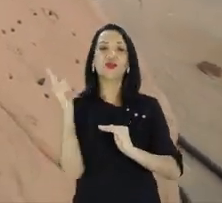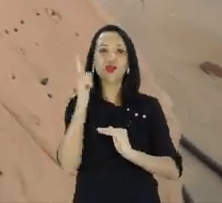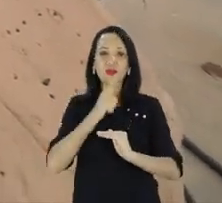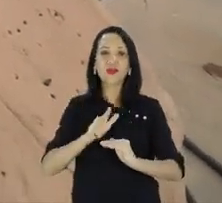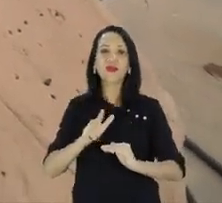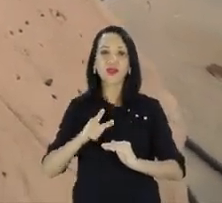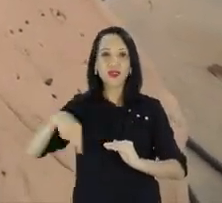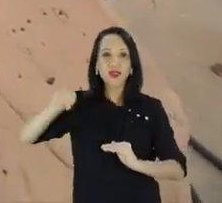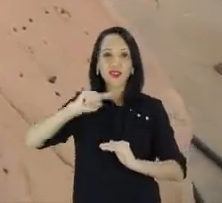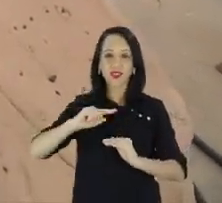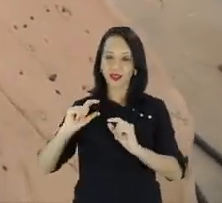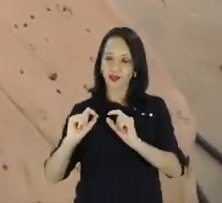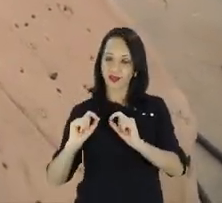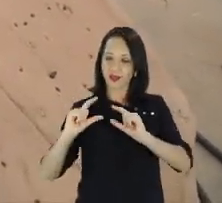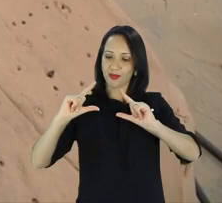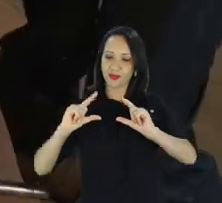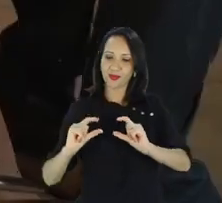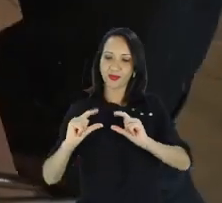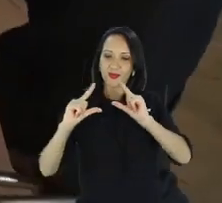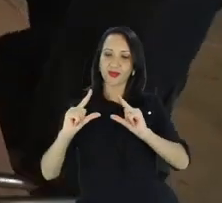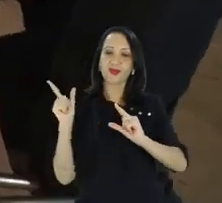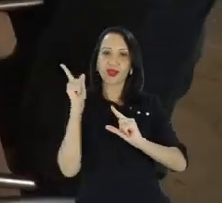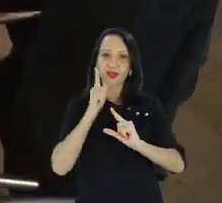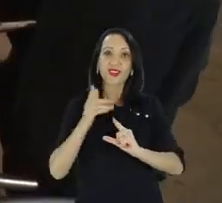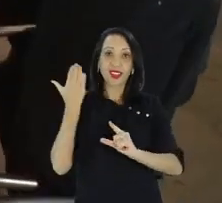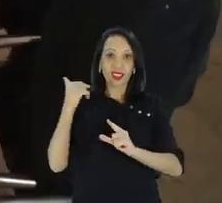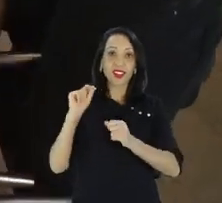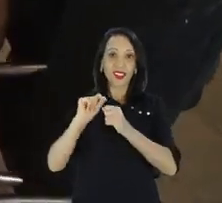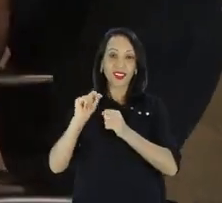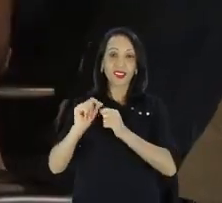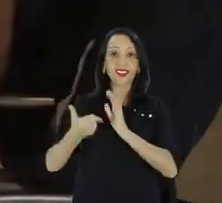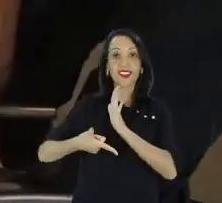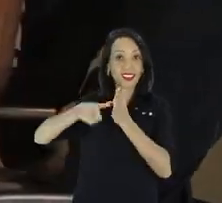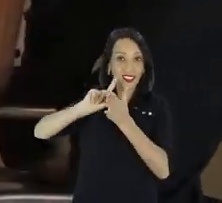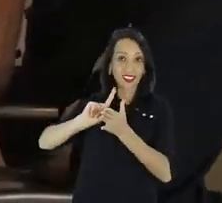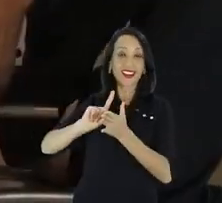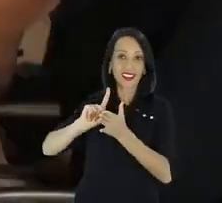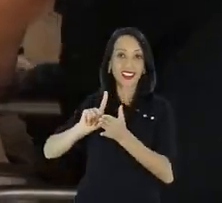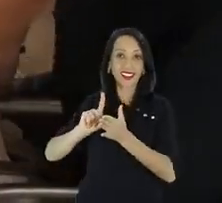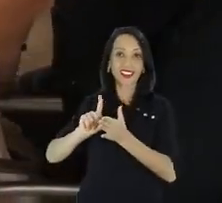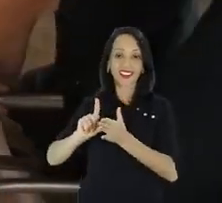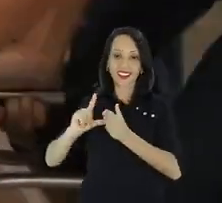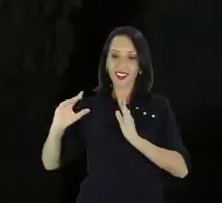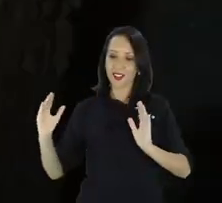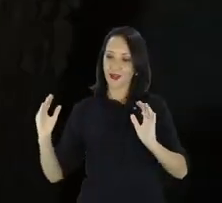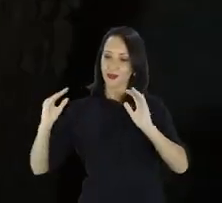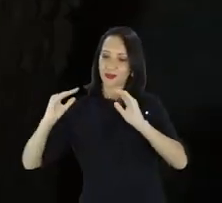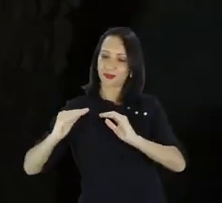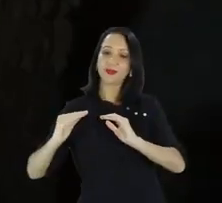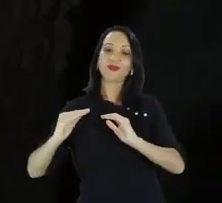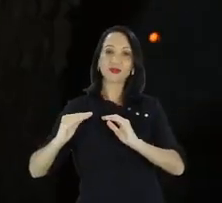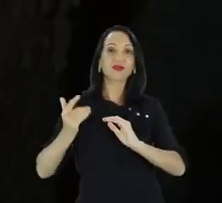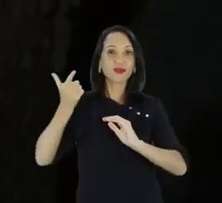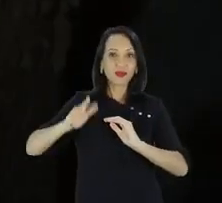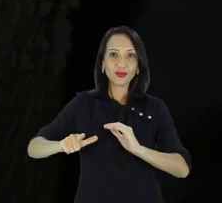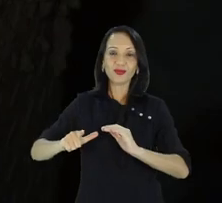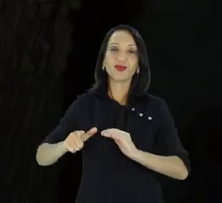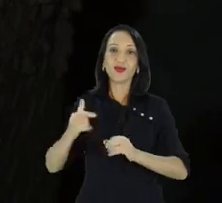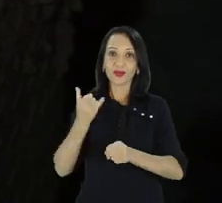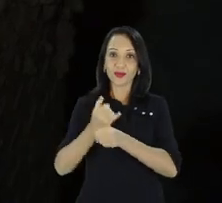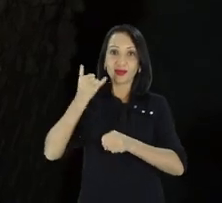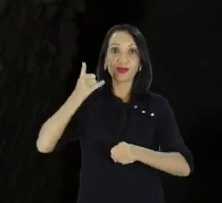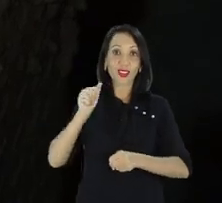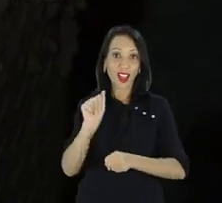vazio na espessura da peça de cera que foi feita anteriormente então ele é fechado e a gente